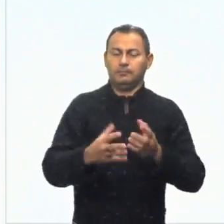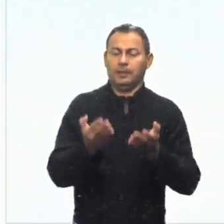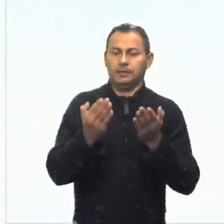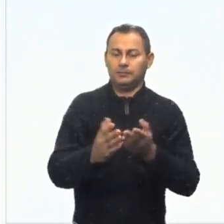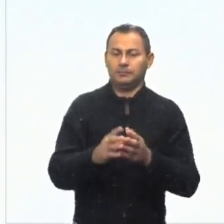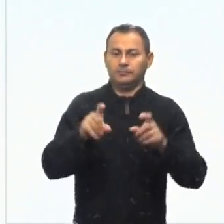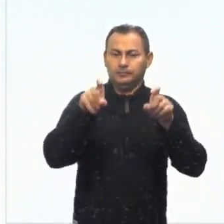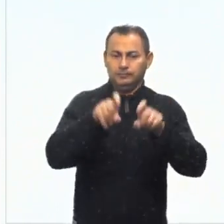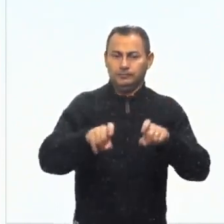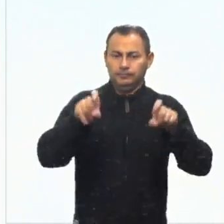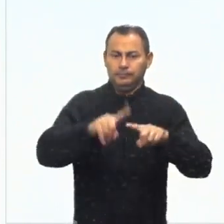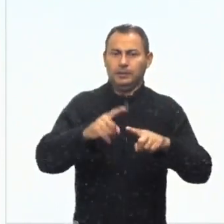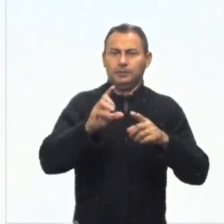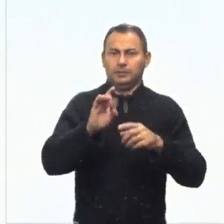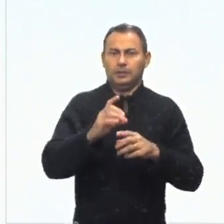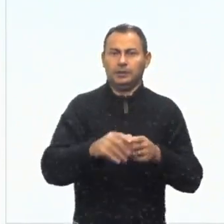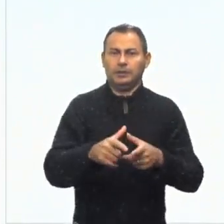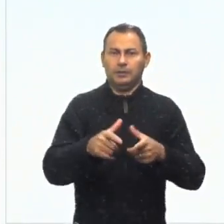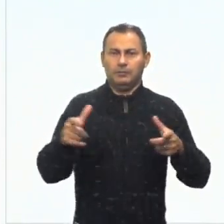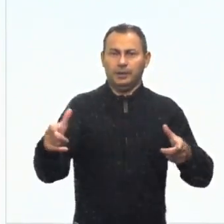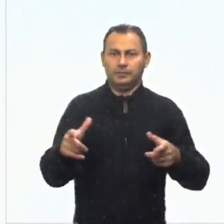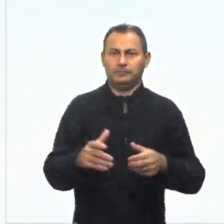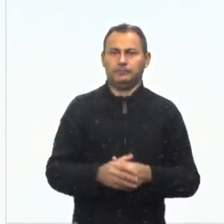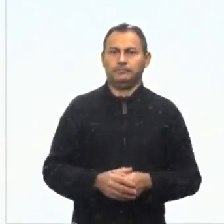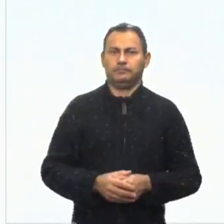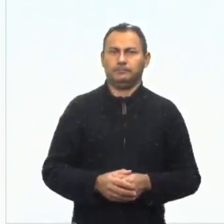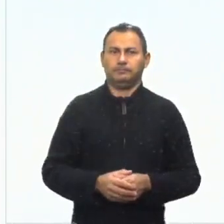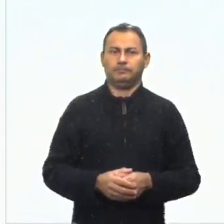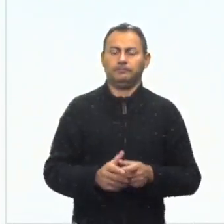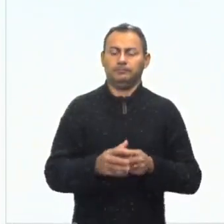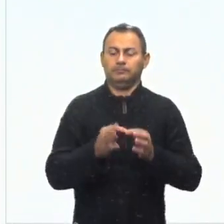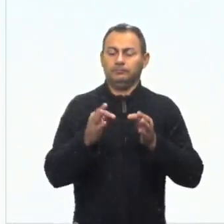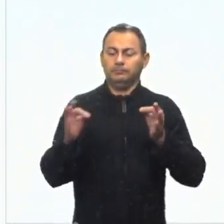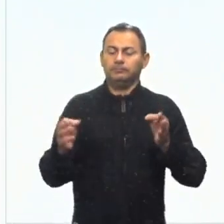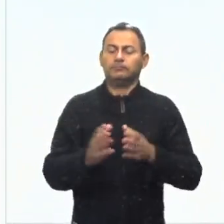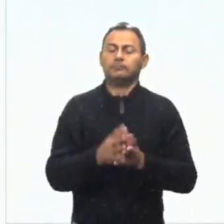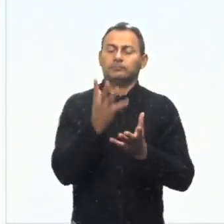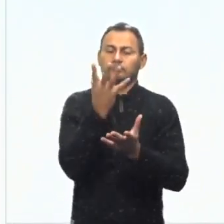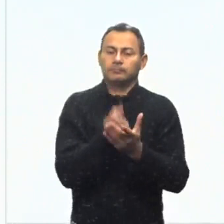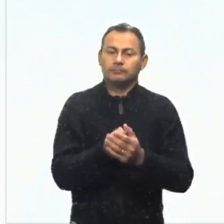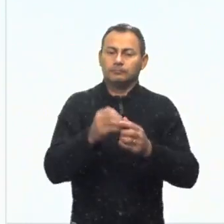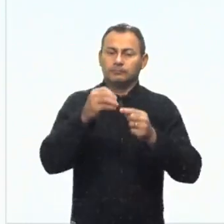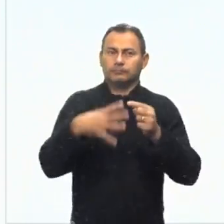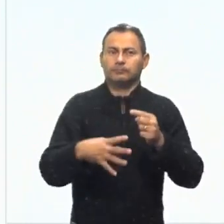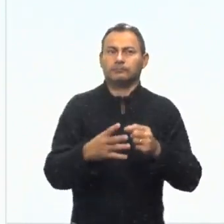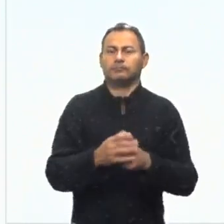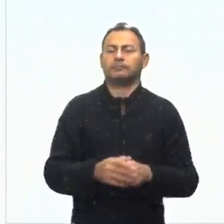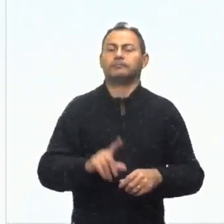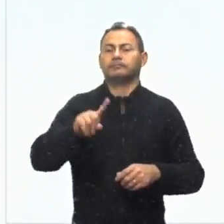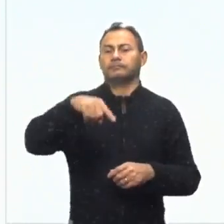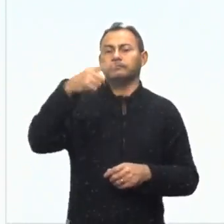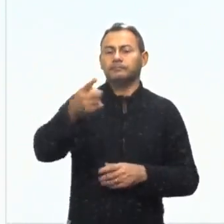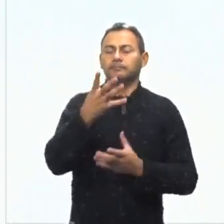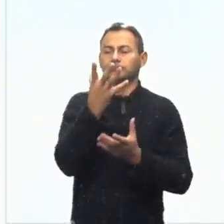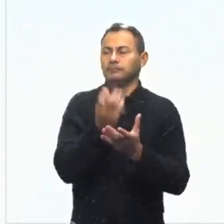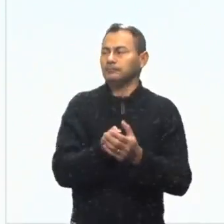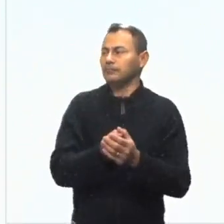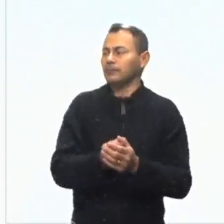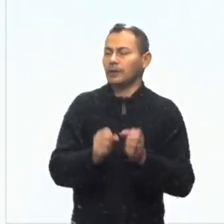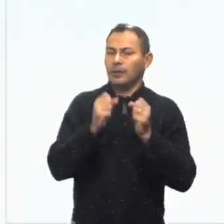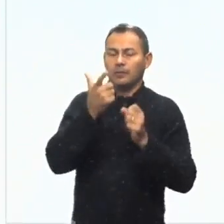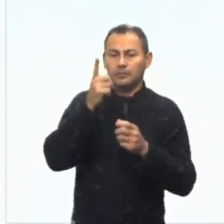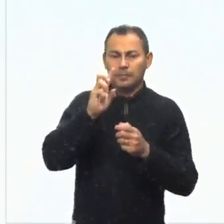questão computacional, mas é pesado só em tamanho. Então, vai baixar esse software, vai instalar e depois de instalado,